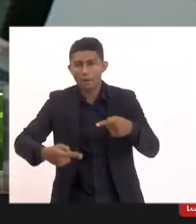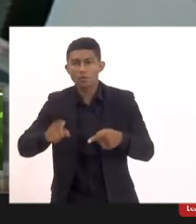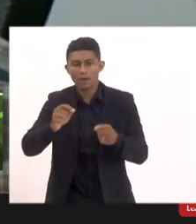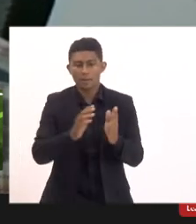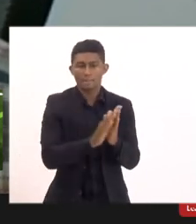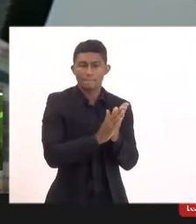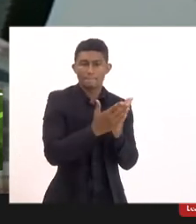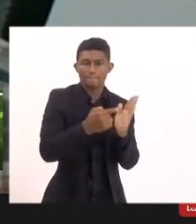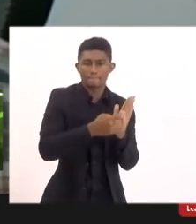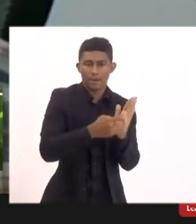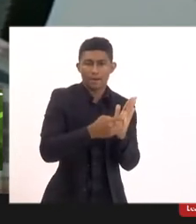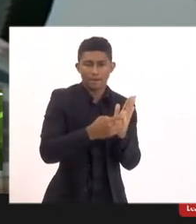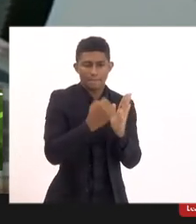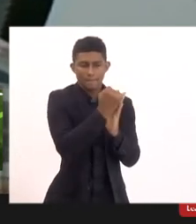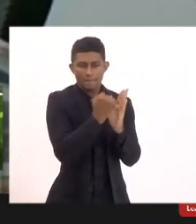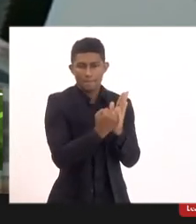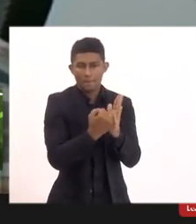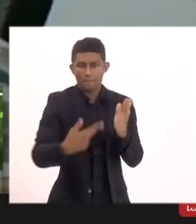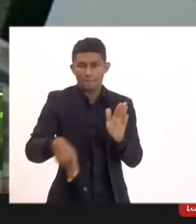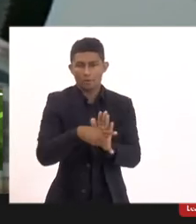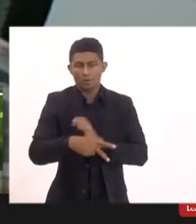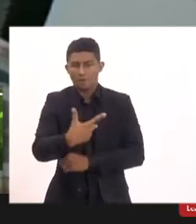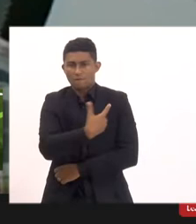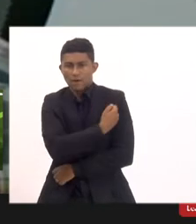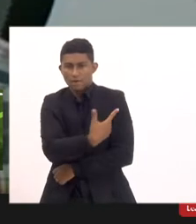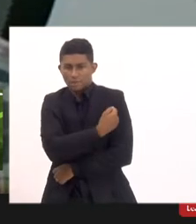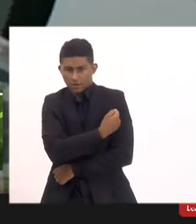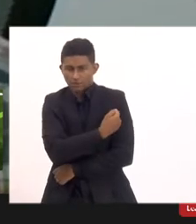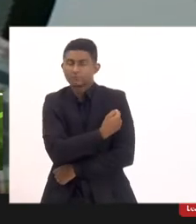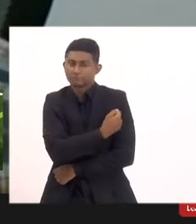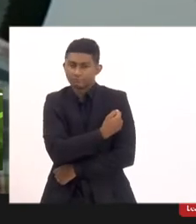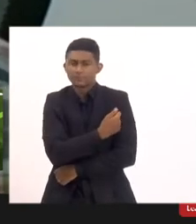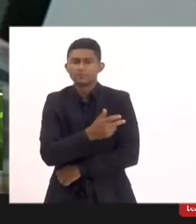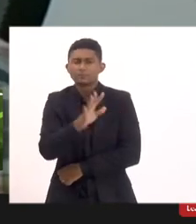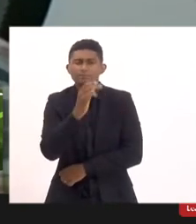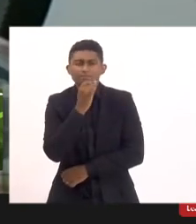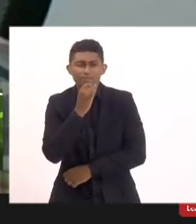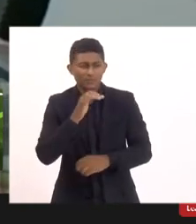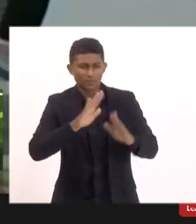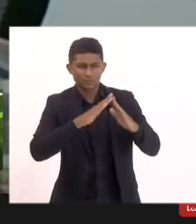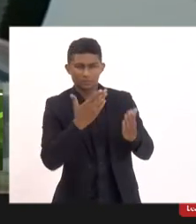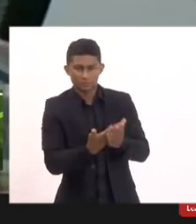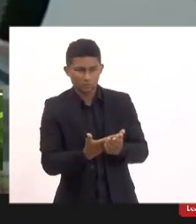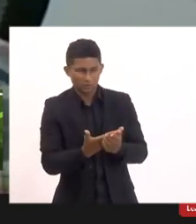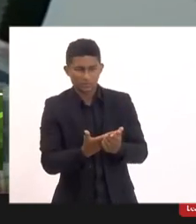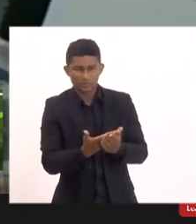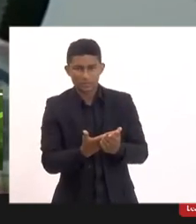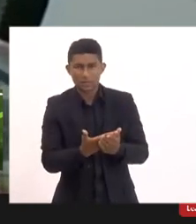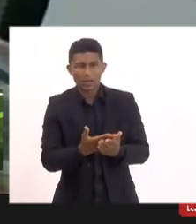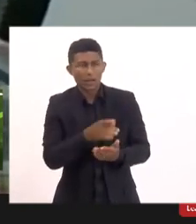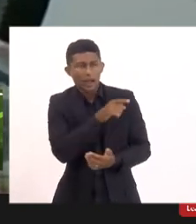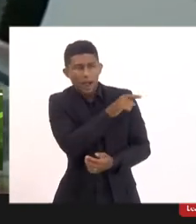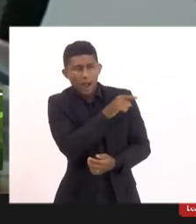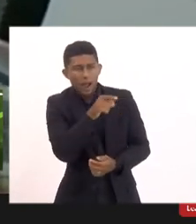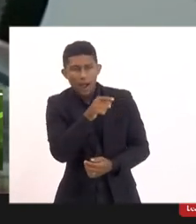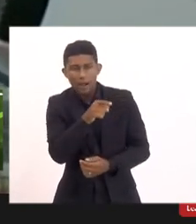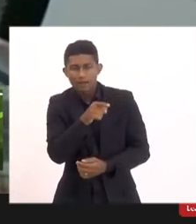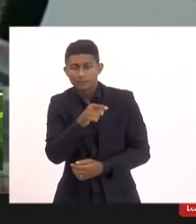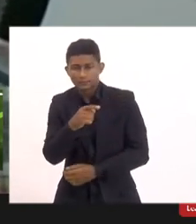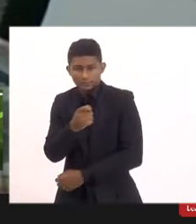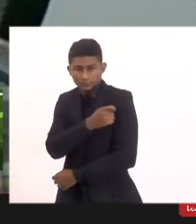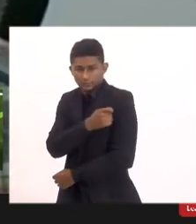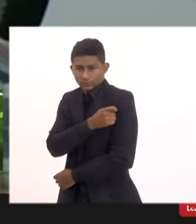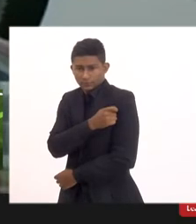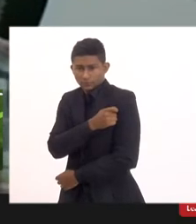vacinal não pode prejudicar nem retirar a criança da escola, mas ele deve existir exatamente para a educação, principalmente